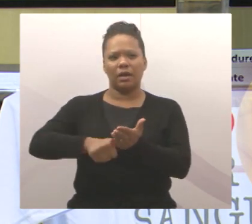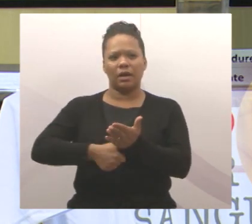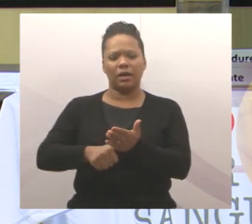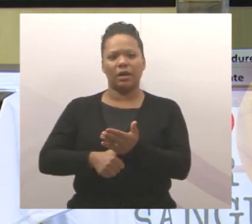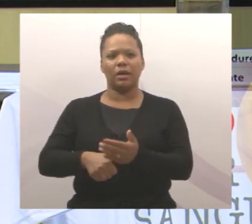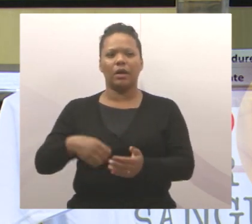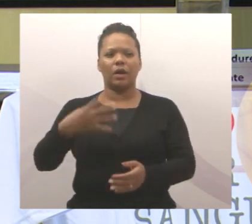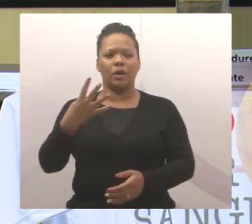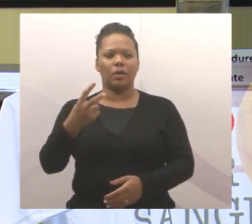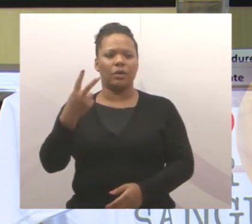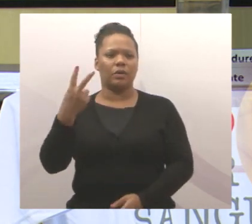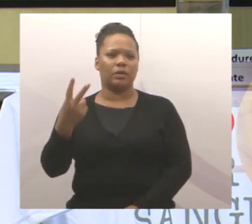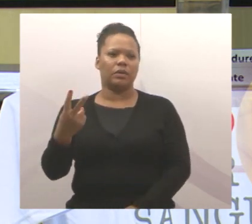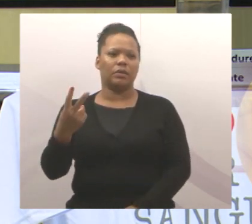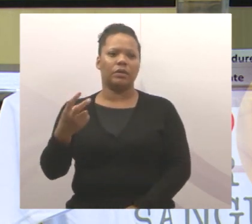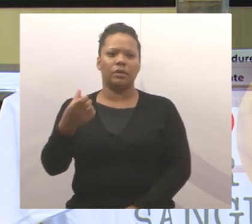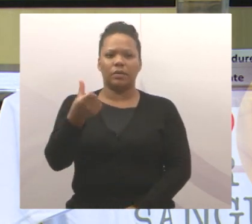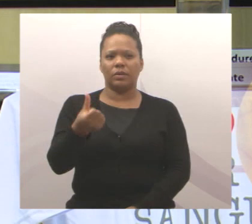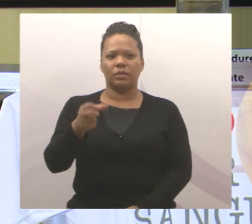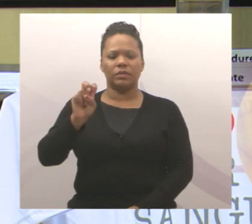número